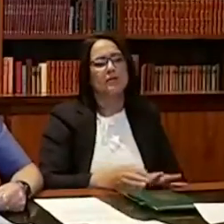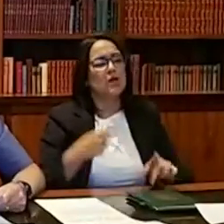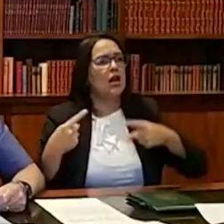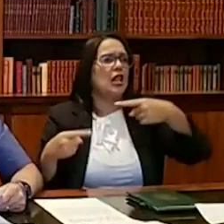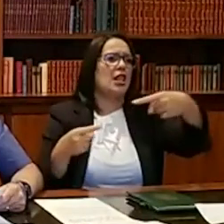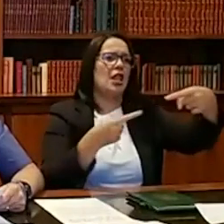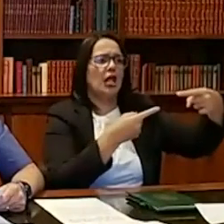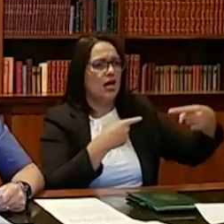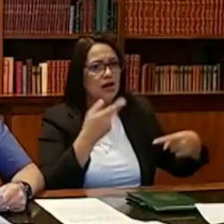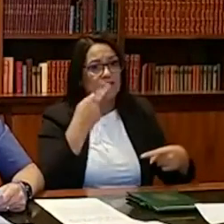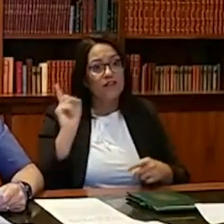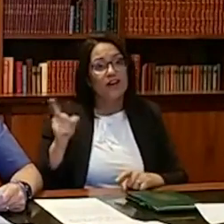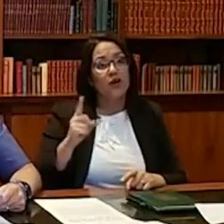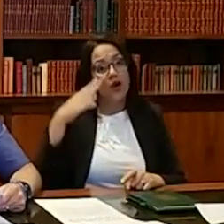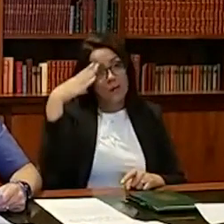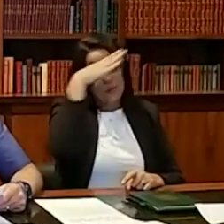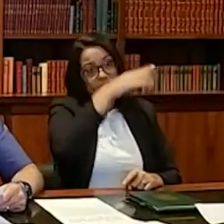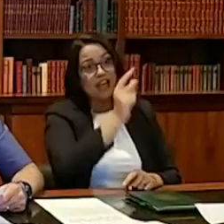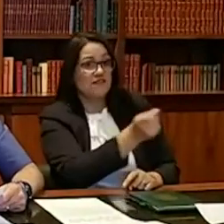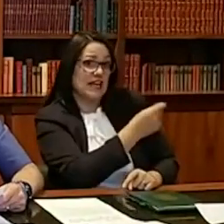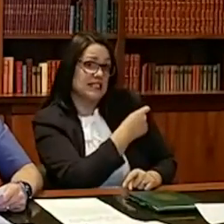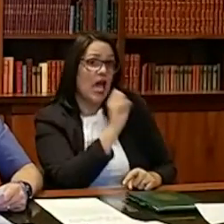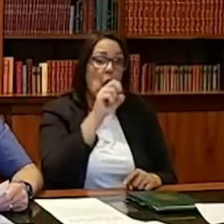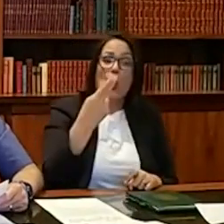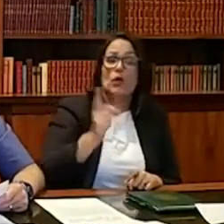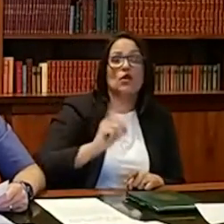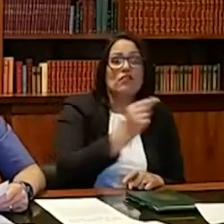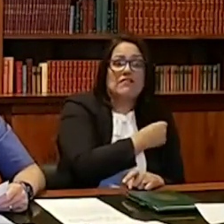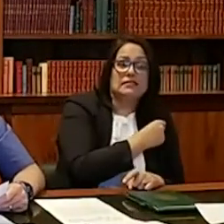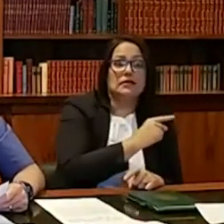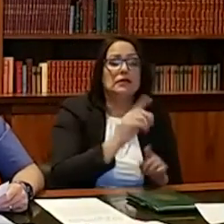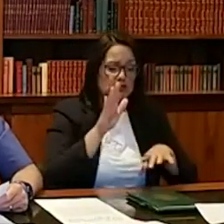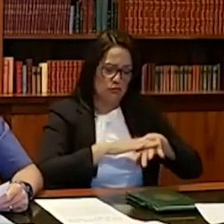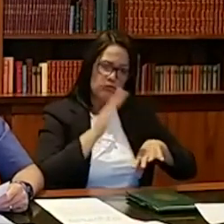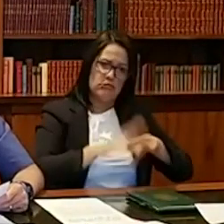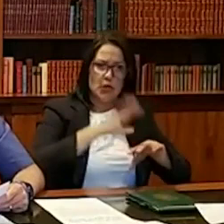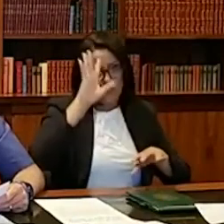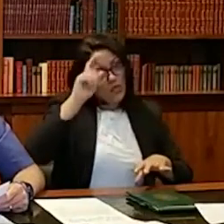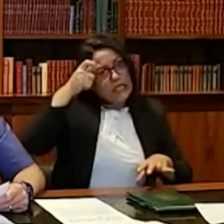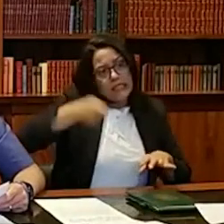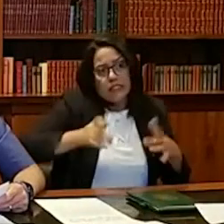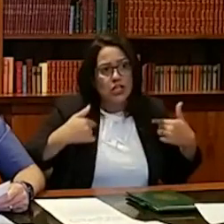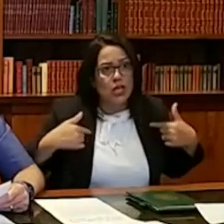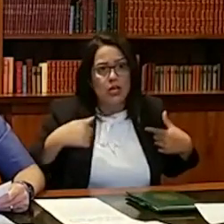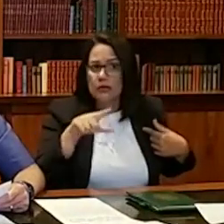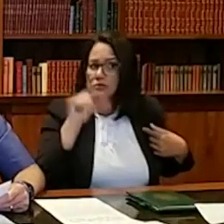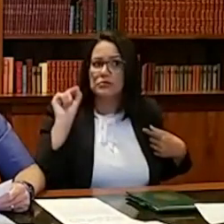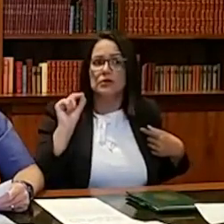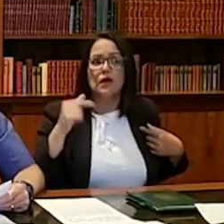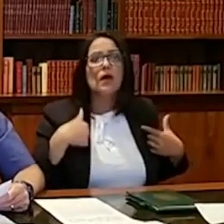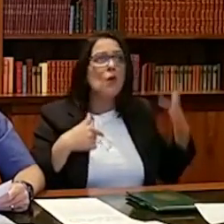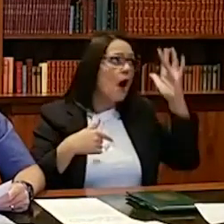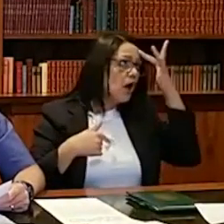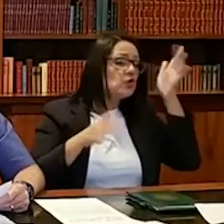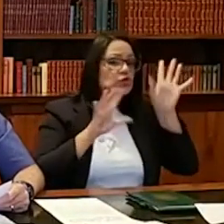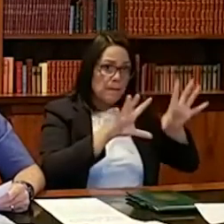que foi apresentada, a AVICO aponta a possibilidade de Jair Bolsonaro, presidente da República, ter cometido diversos crimes, alguns